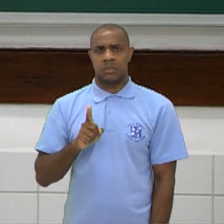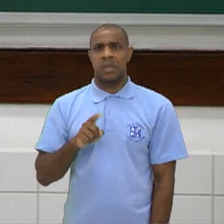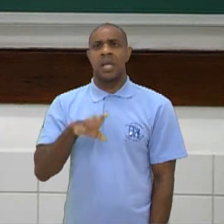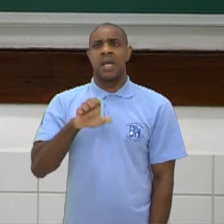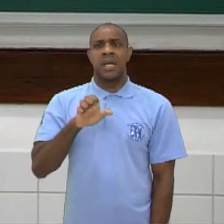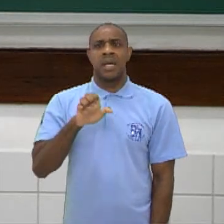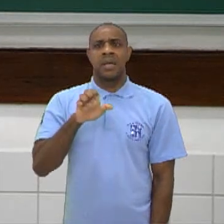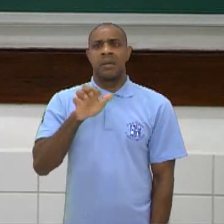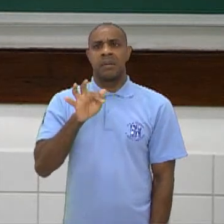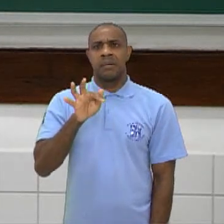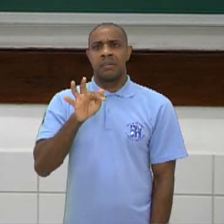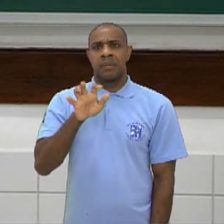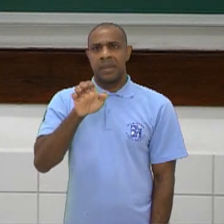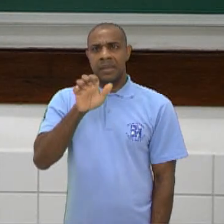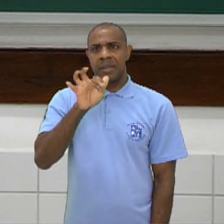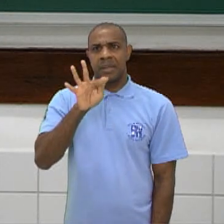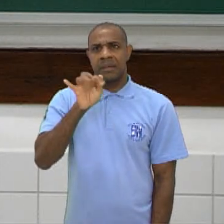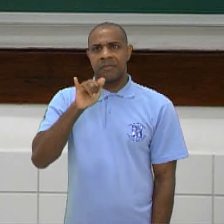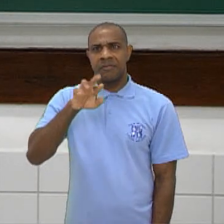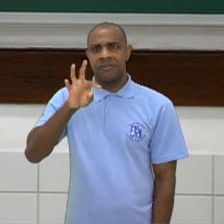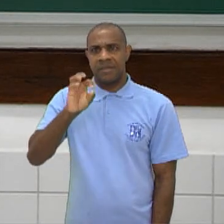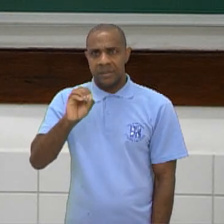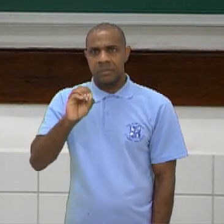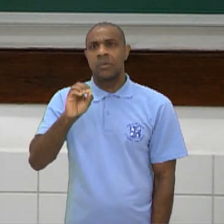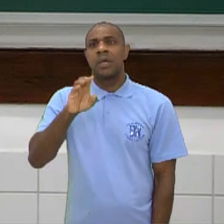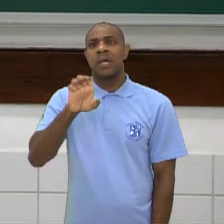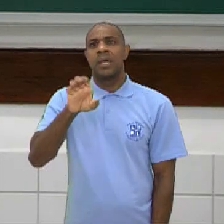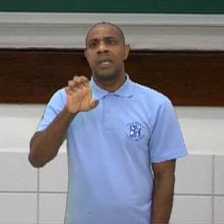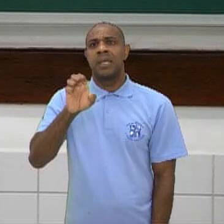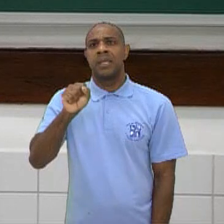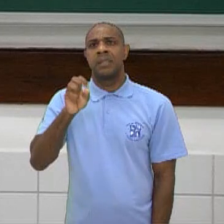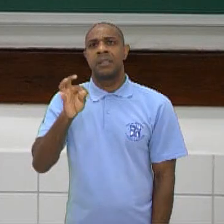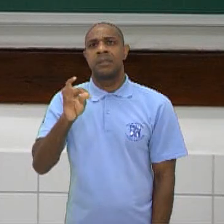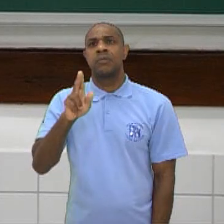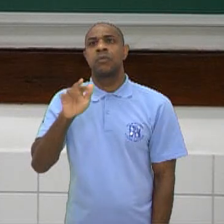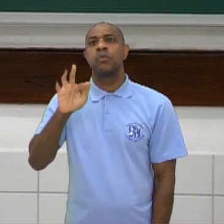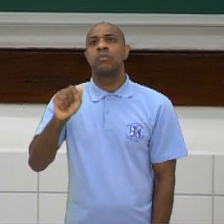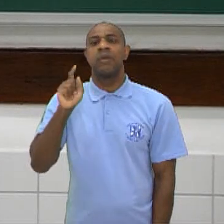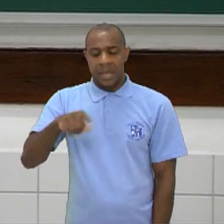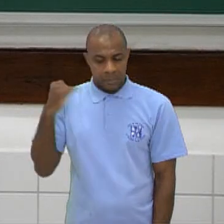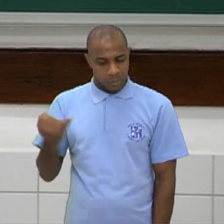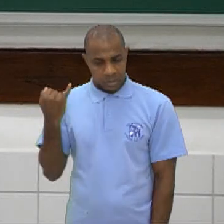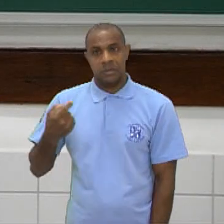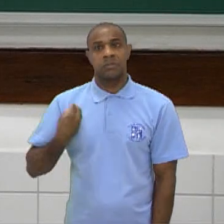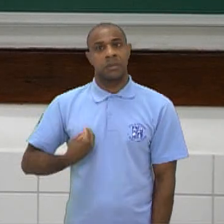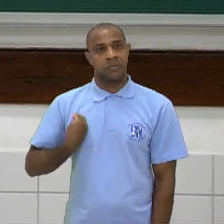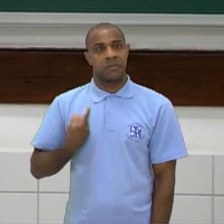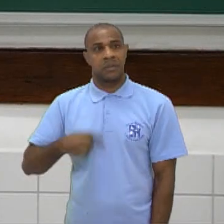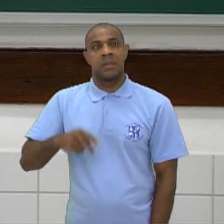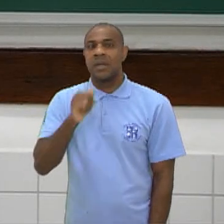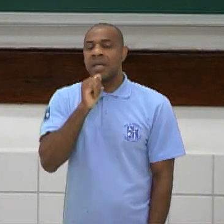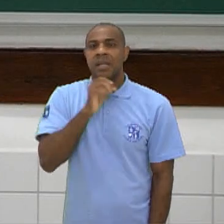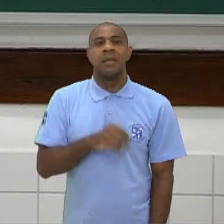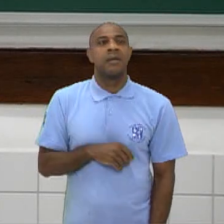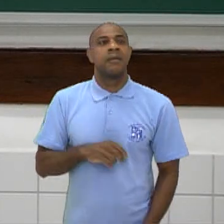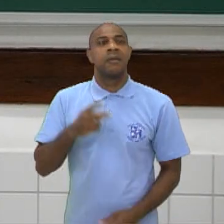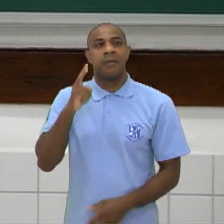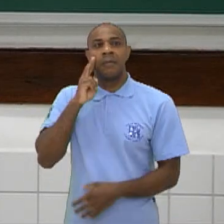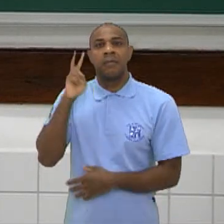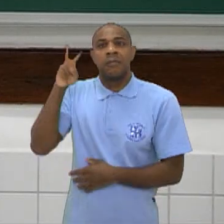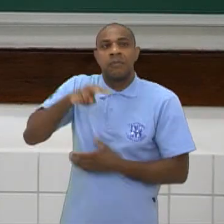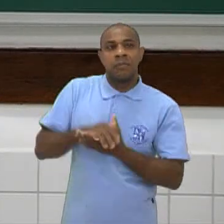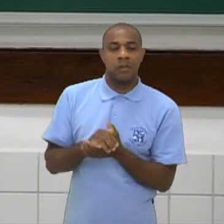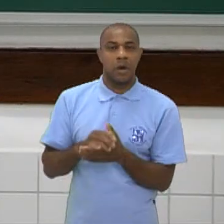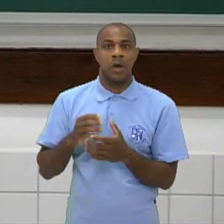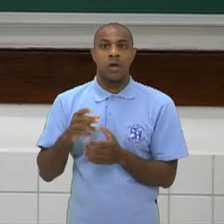coisa ruim. O efeito estufa, ele é essencial para a vida na Terra. Por quê? Pense em Vênus, né? Vênus, durante o dia, é